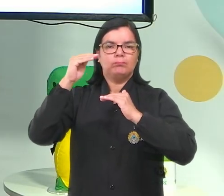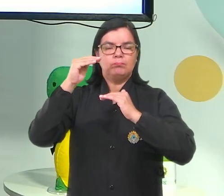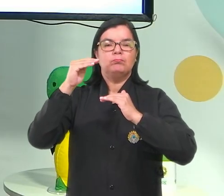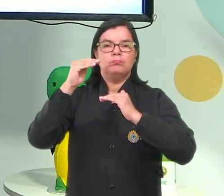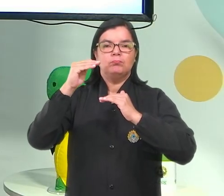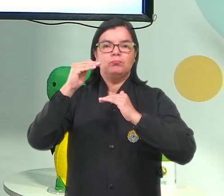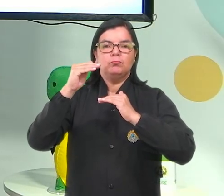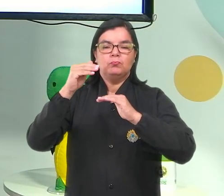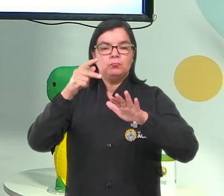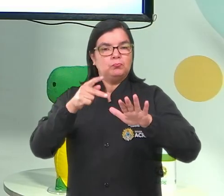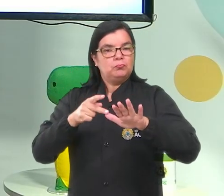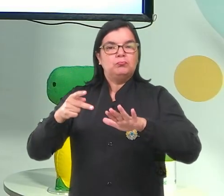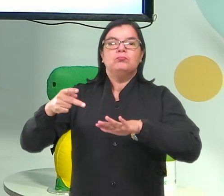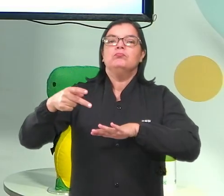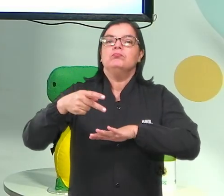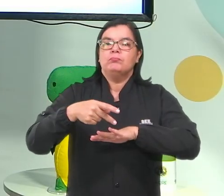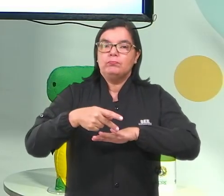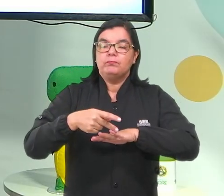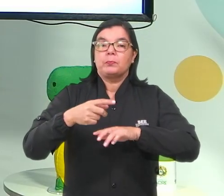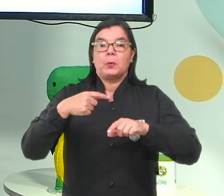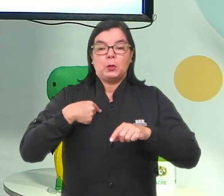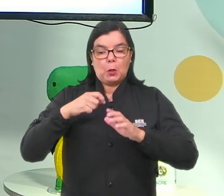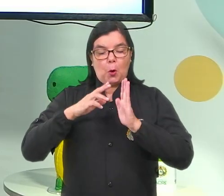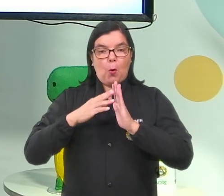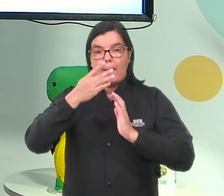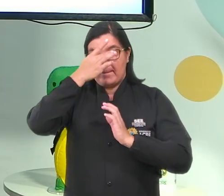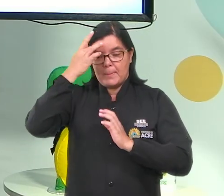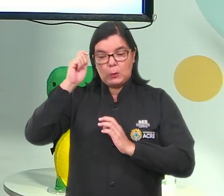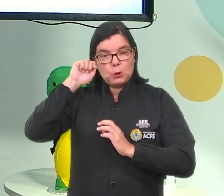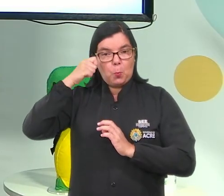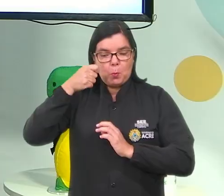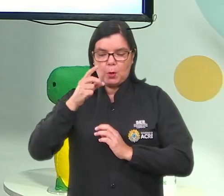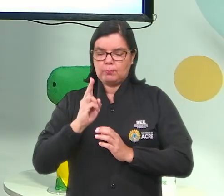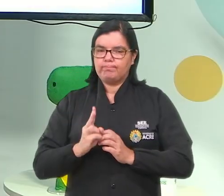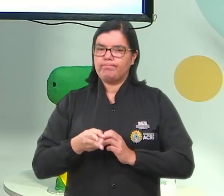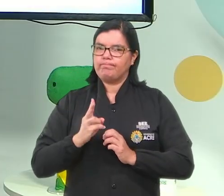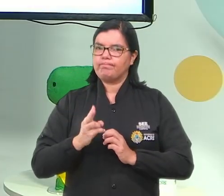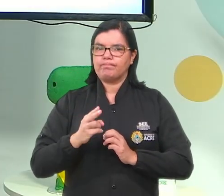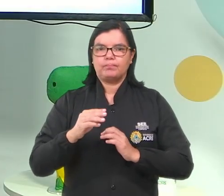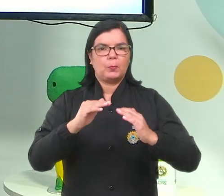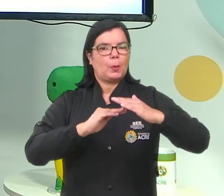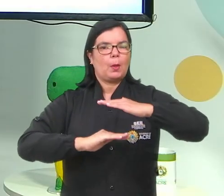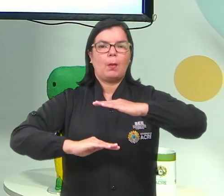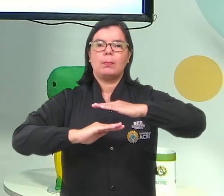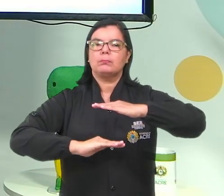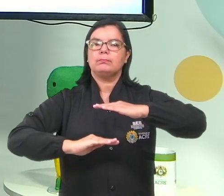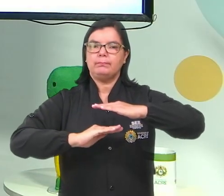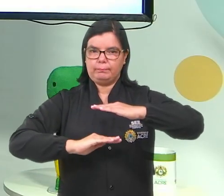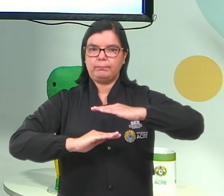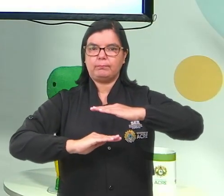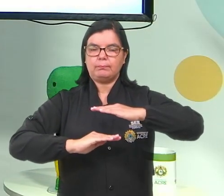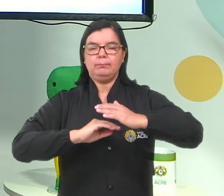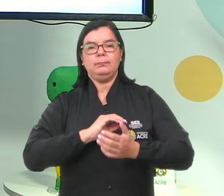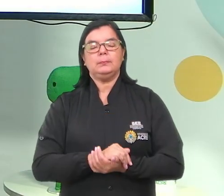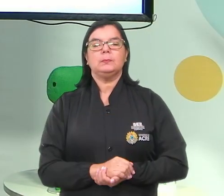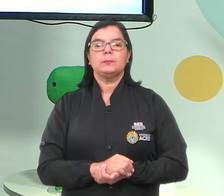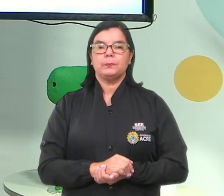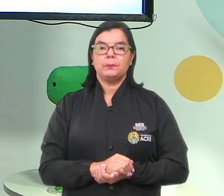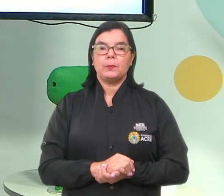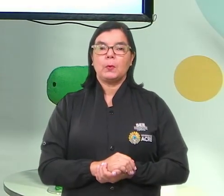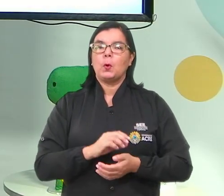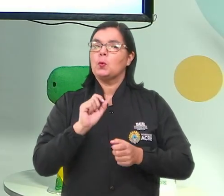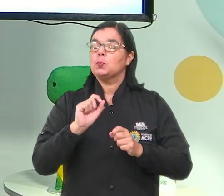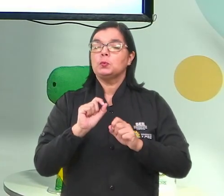o privilegiado. Então, o negro é sempre a pessoa que está em desvantagem. O